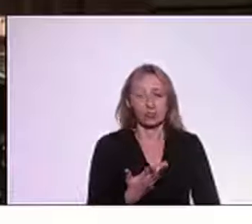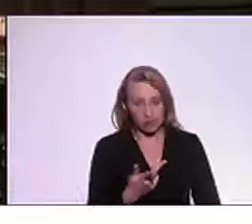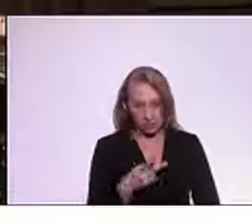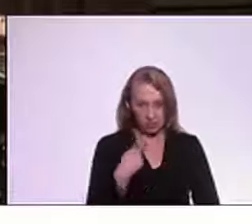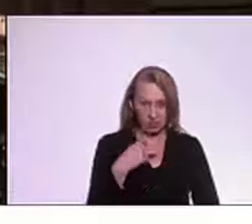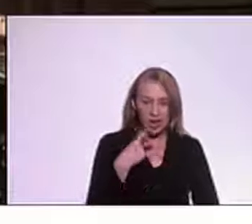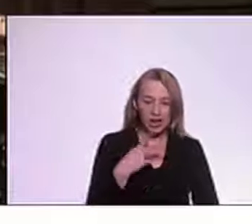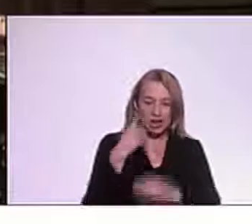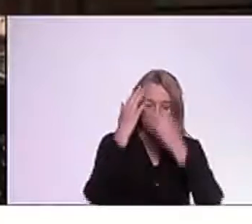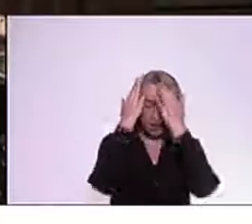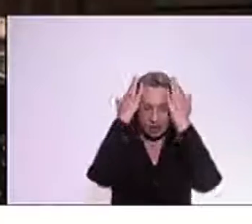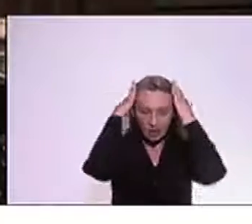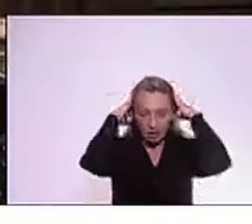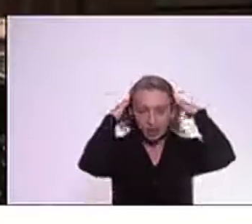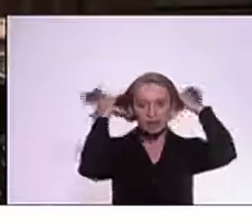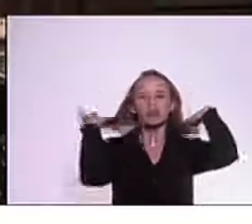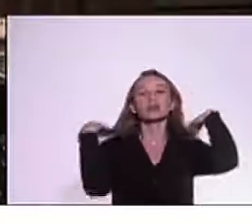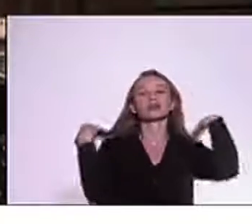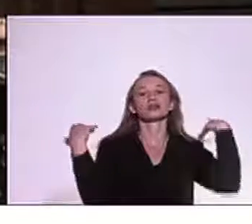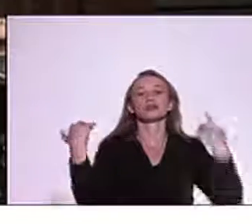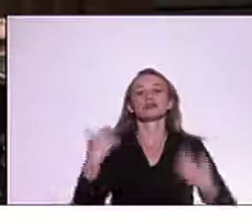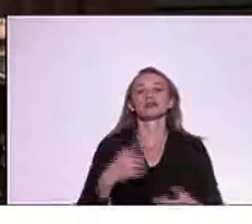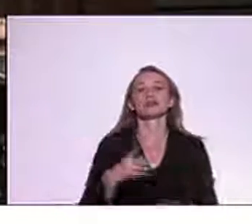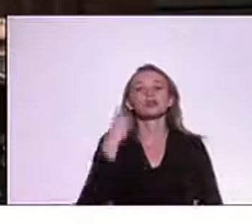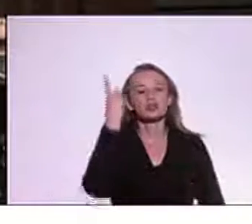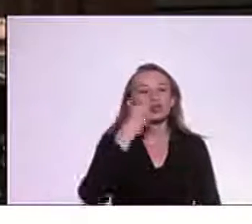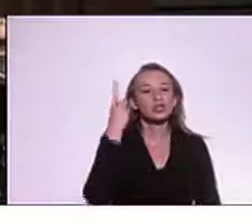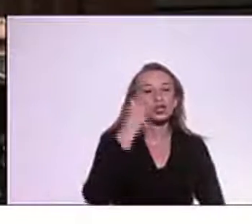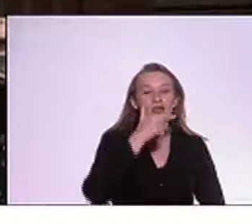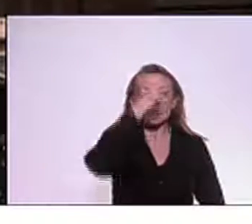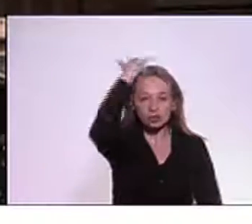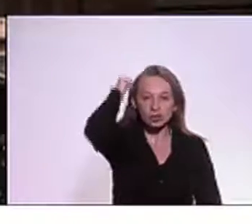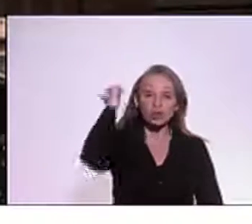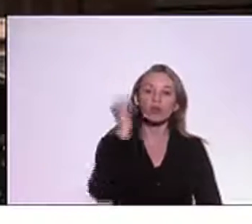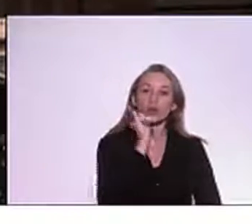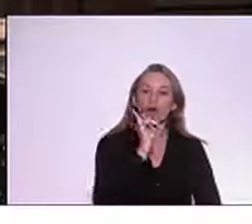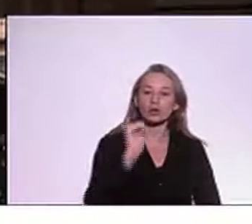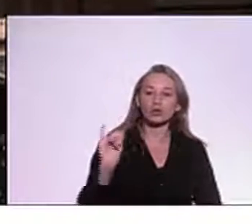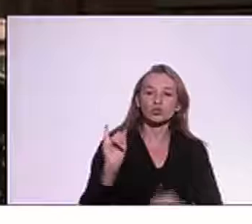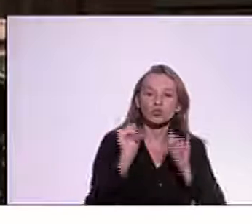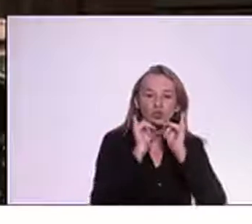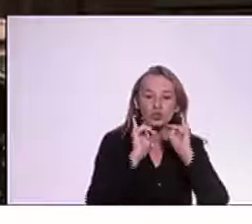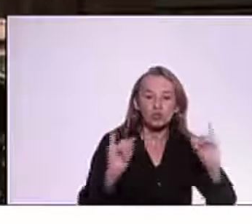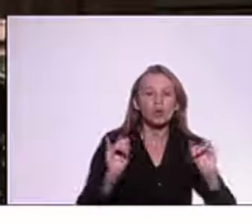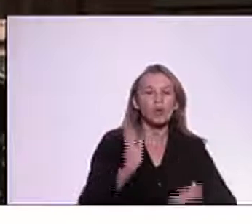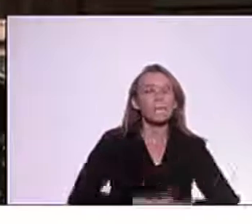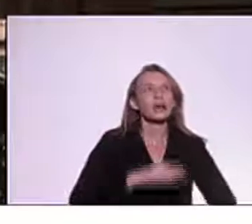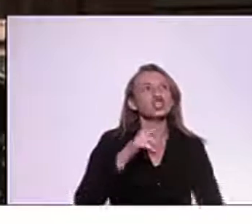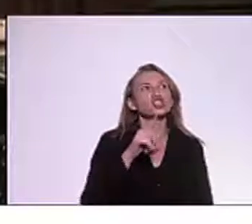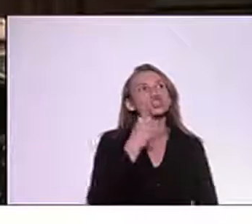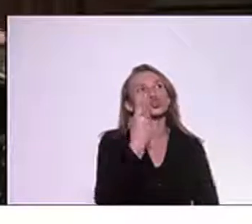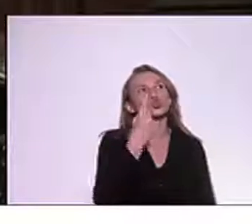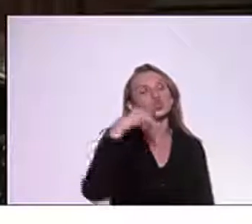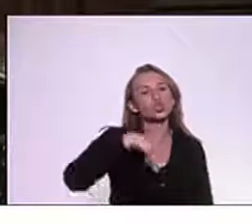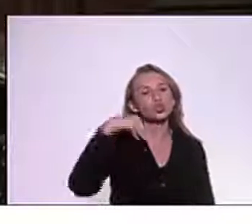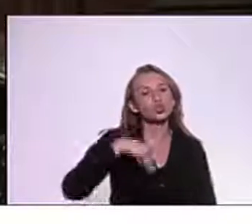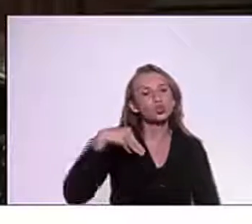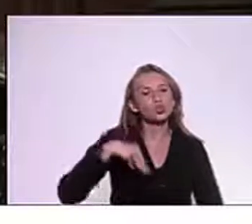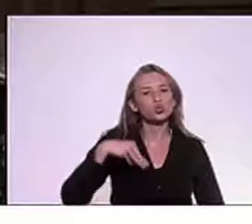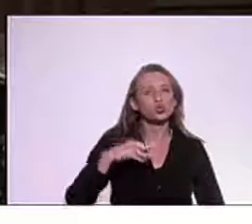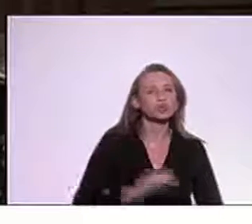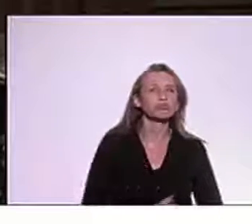brevíssimas palavras aqui com o deputado Luiz Paulo, com um anúncio de mais de 1 minuto, eu